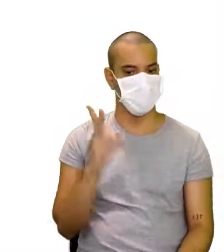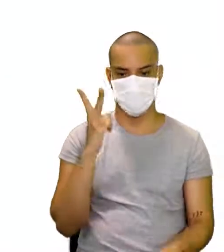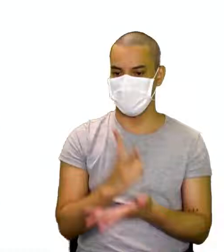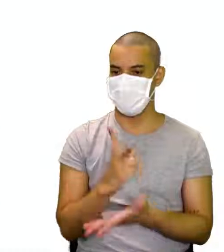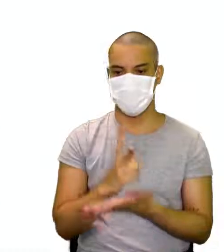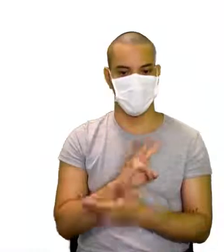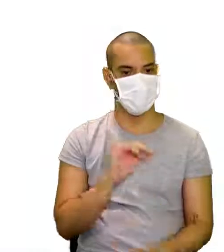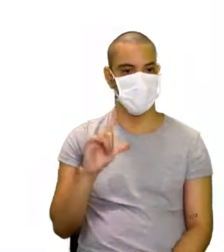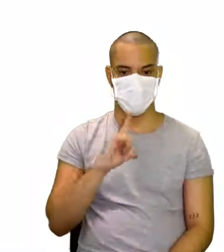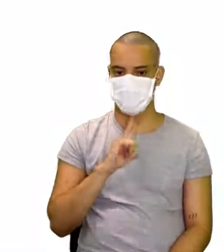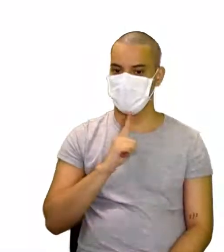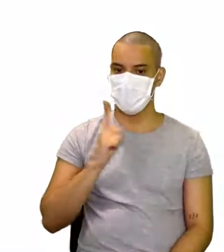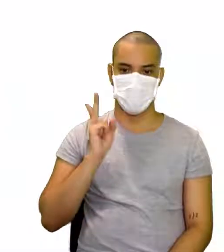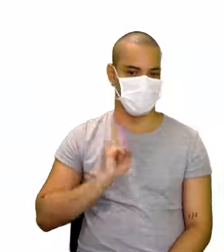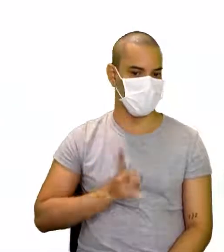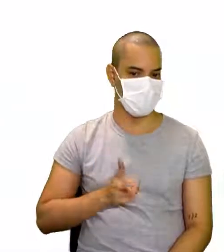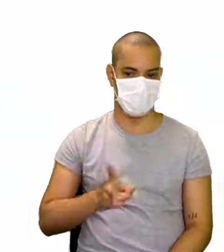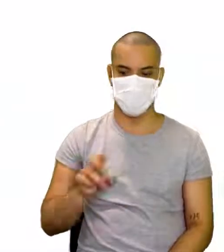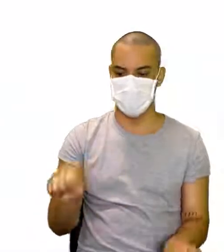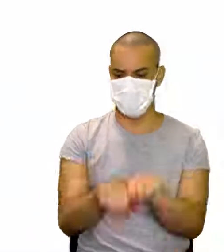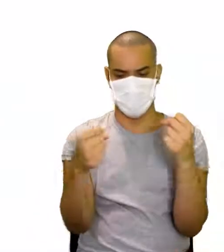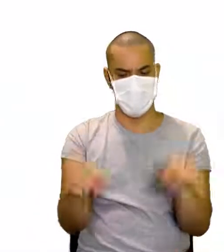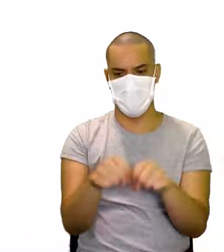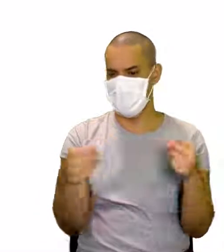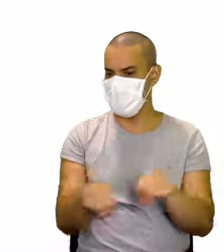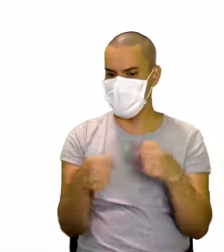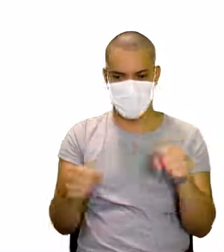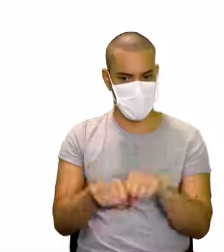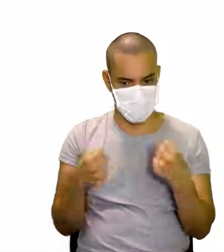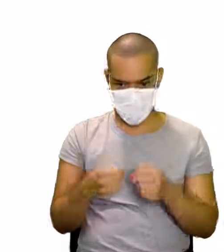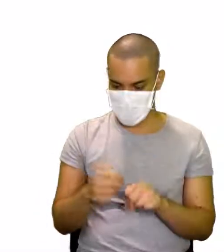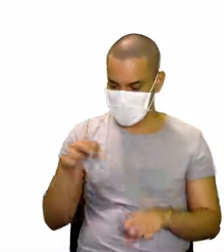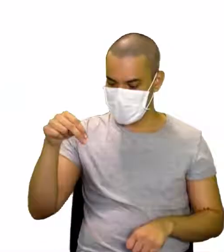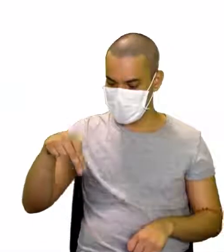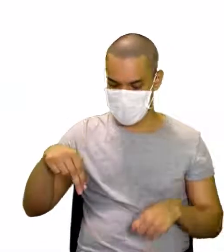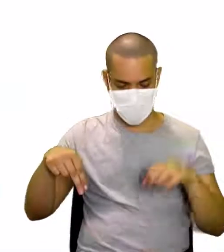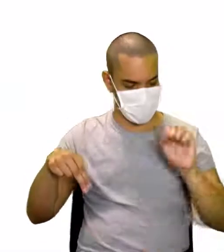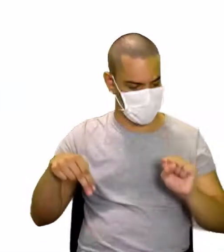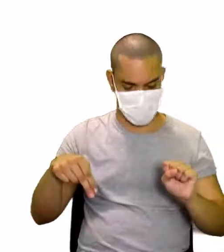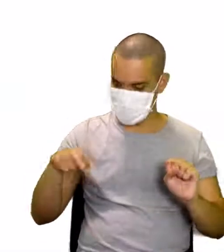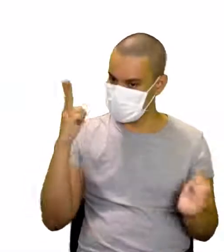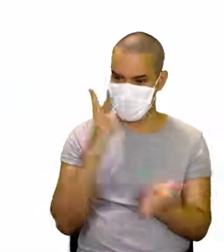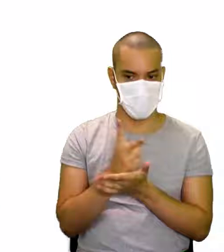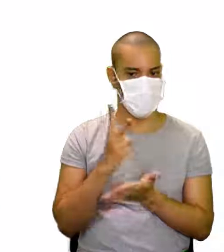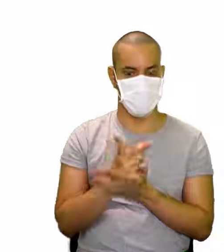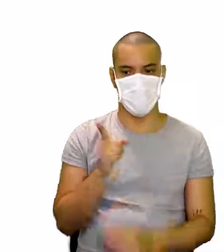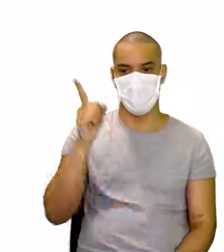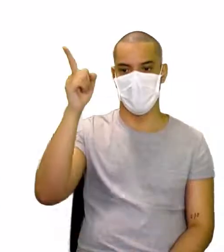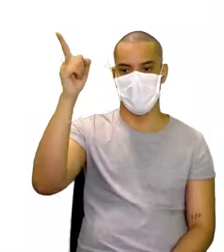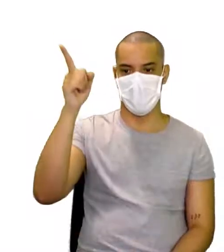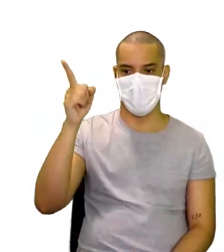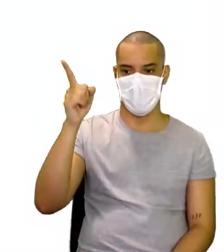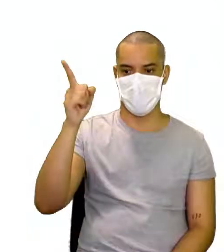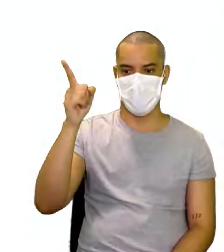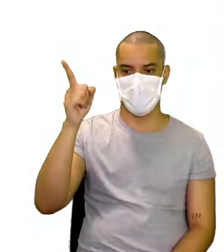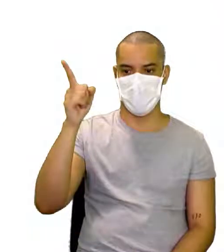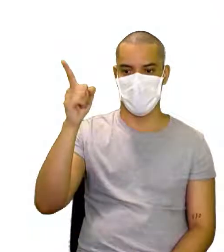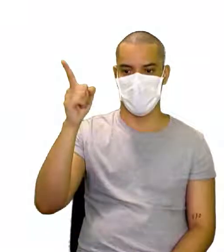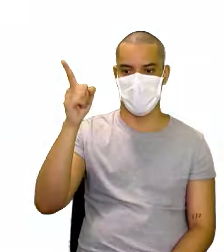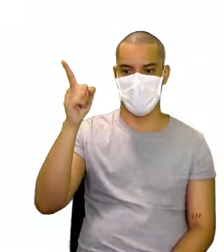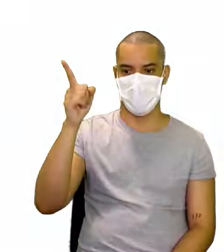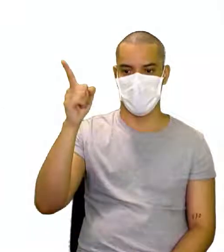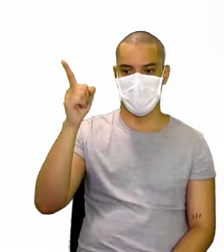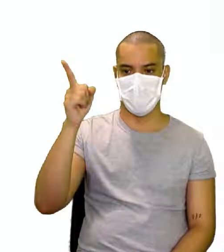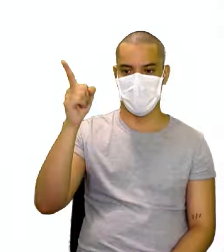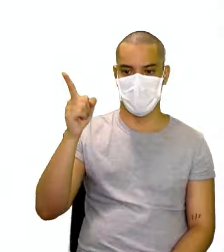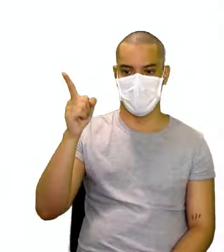vai continuar, por mais pedaços que eu quebre ali, com o polo norte magnético e com o polo sul magnético, porque ele é um